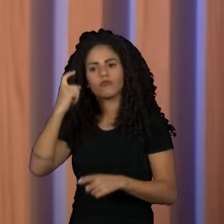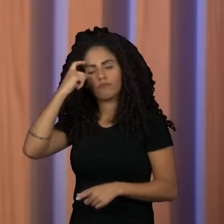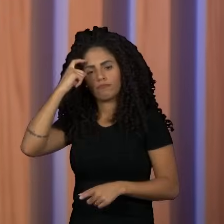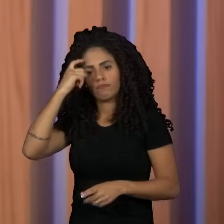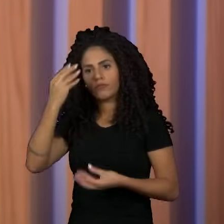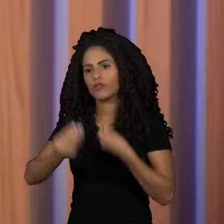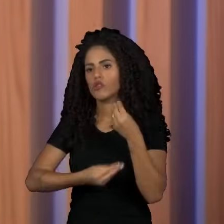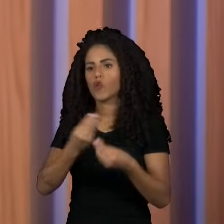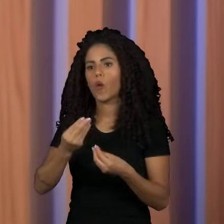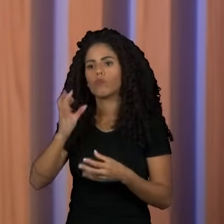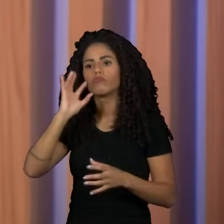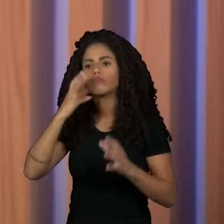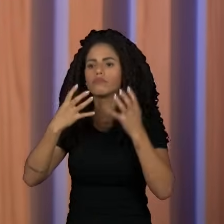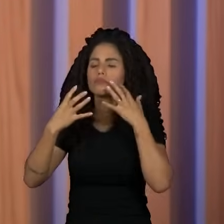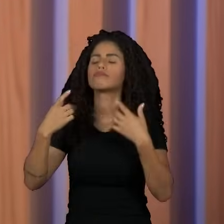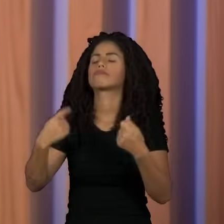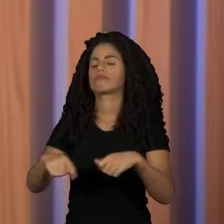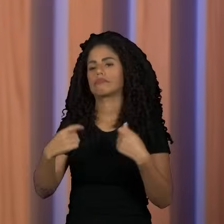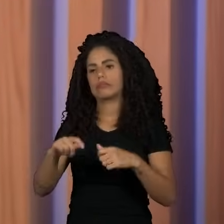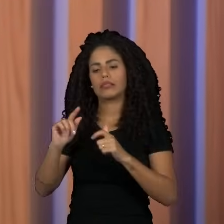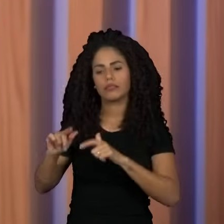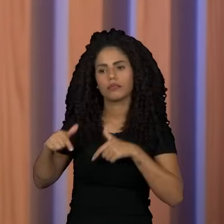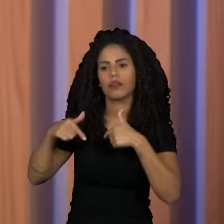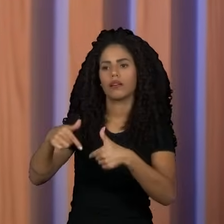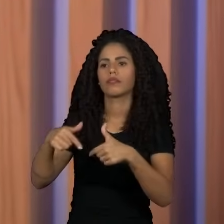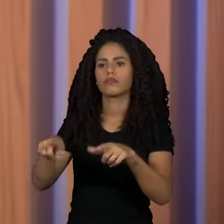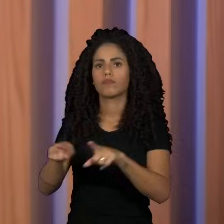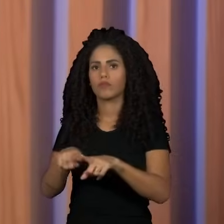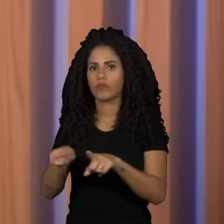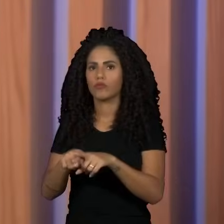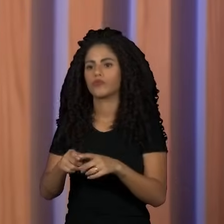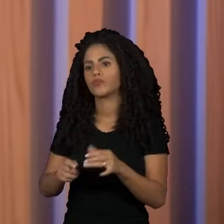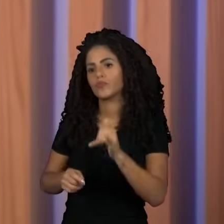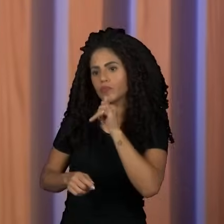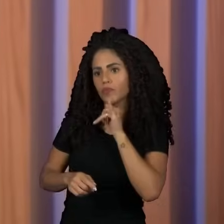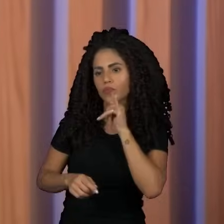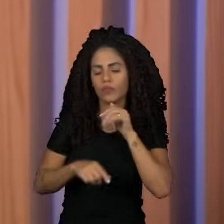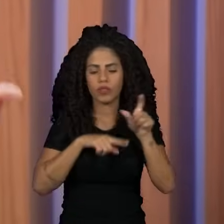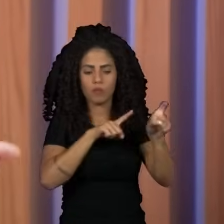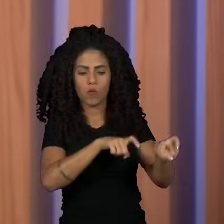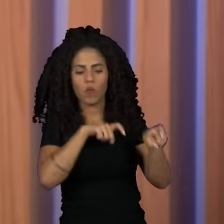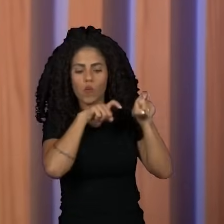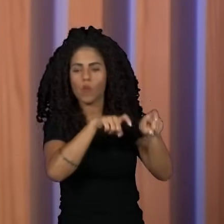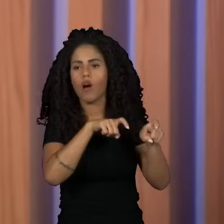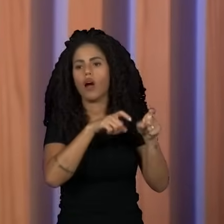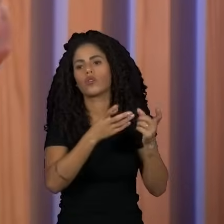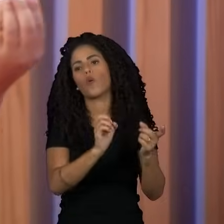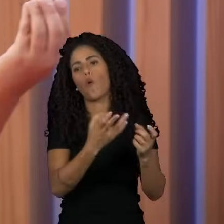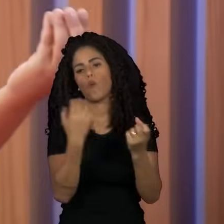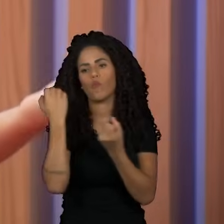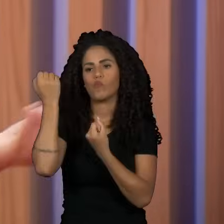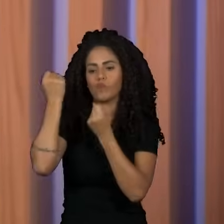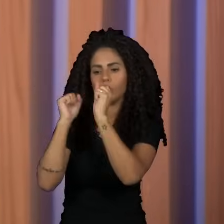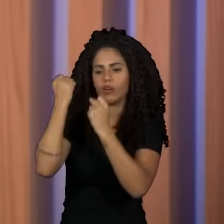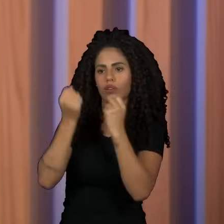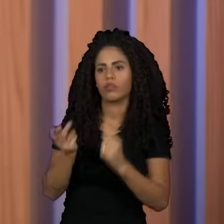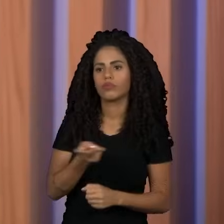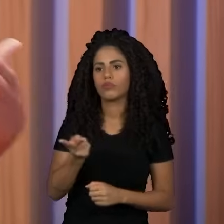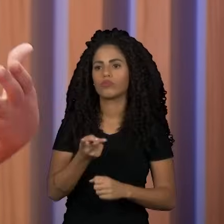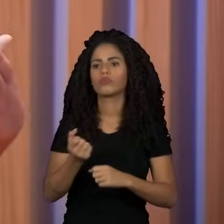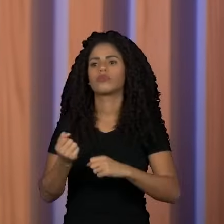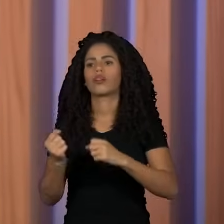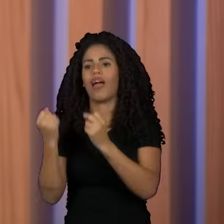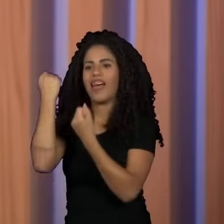muita solução, assim. Então, numa escala muito grande, o agronegócio, uma indústria, polui uma